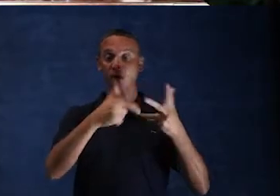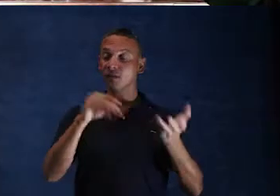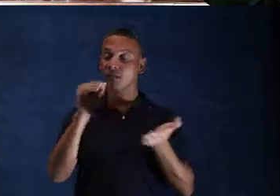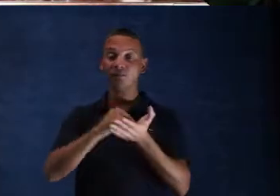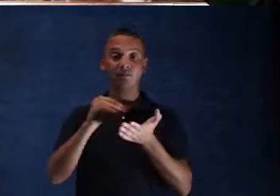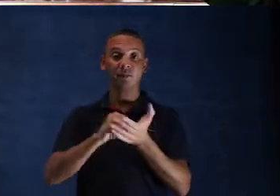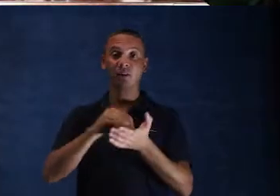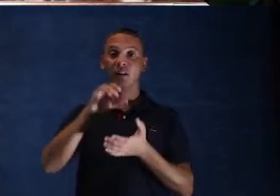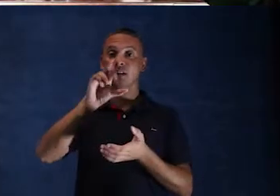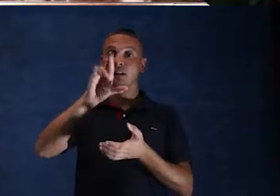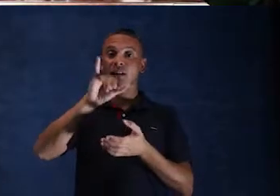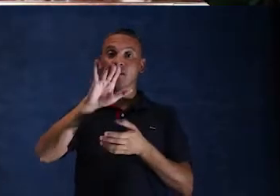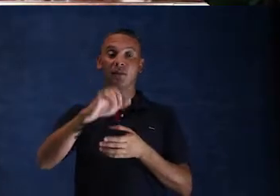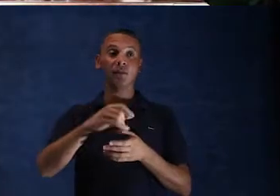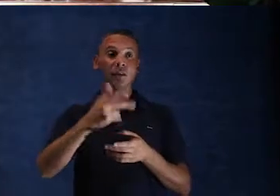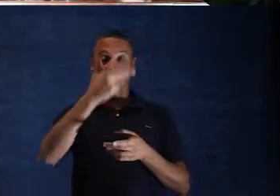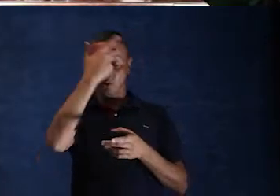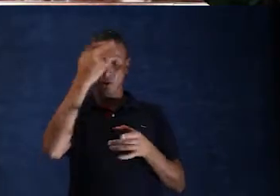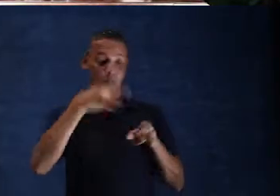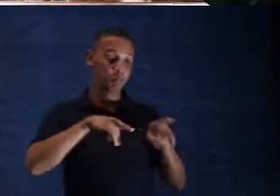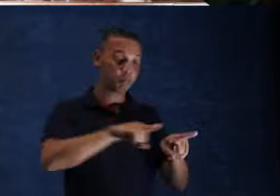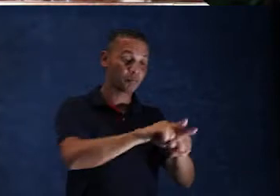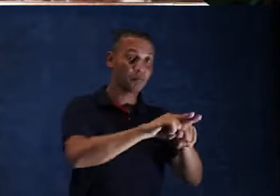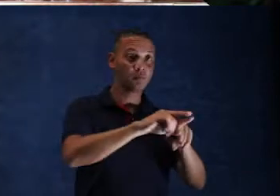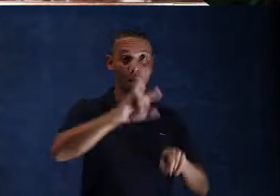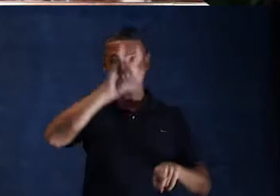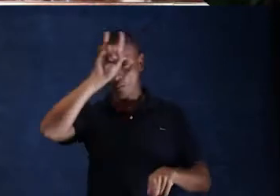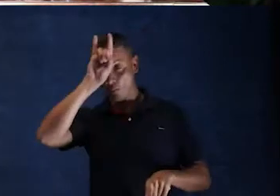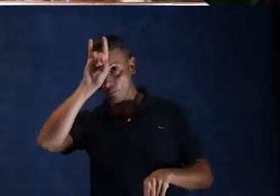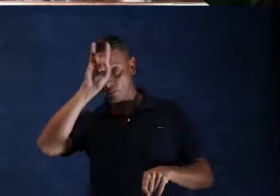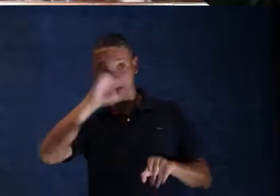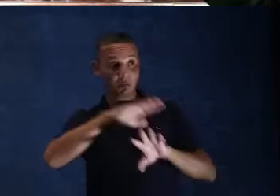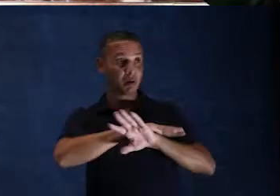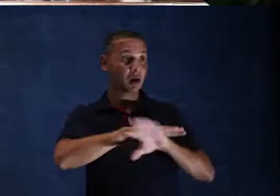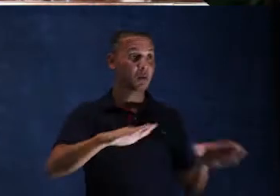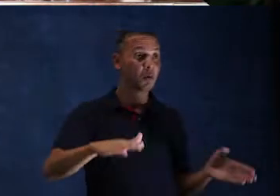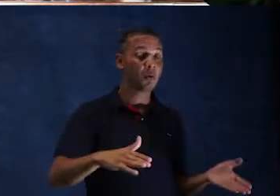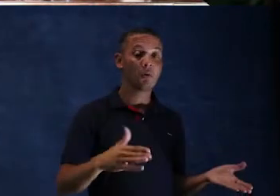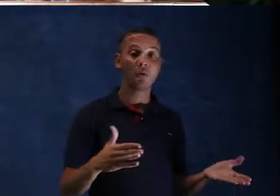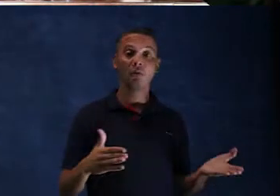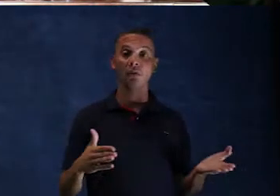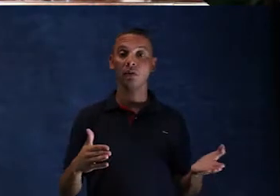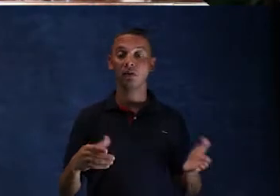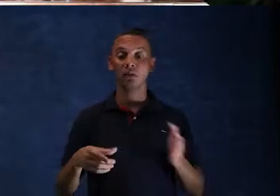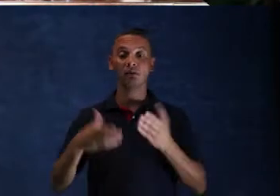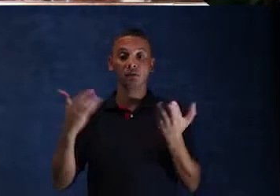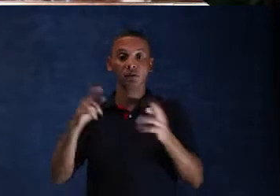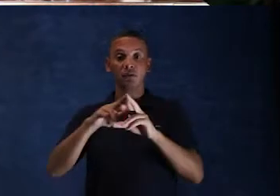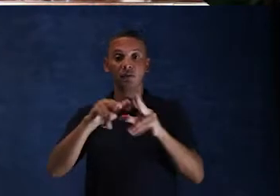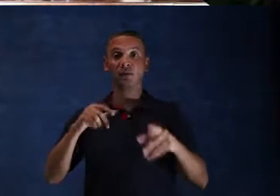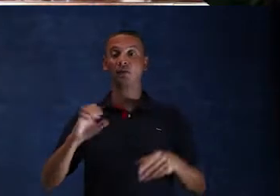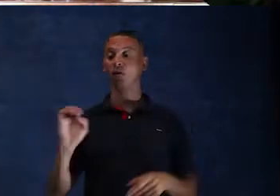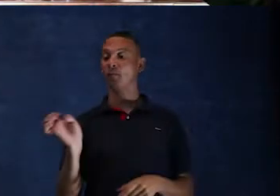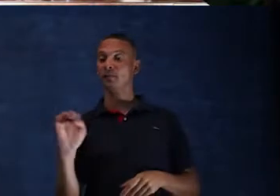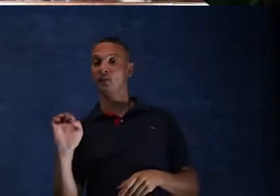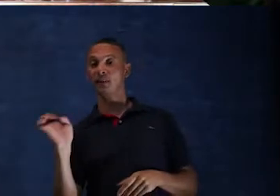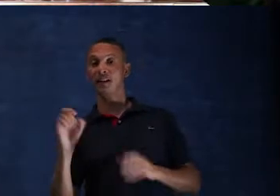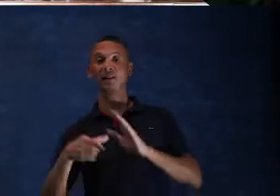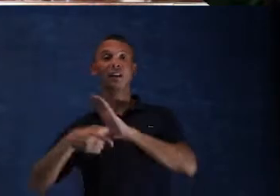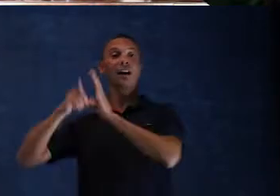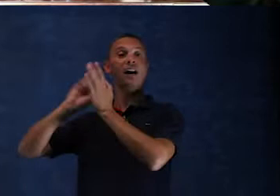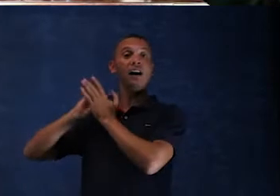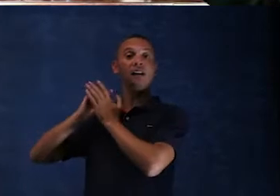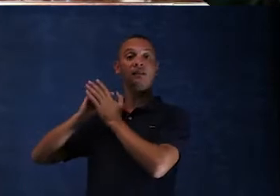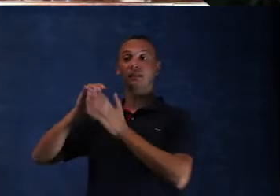crime, adultério deixou de ser crime. Não é? Que foi crime durante muito tempo. Não é? A homossexualidade deixou de